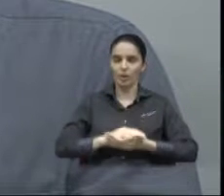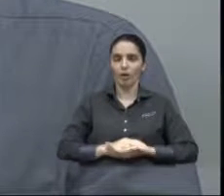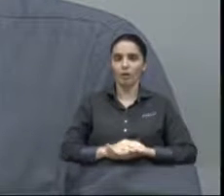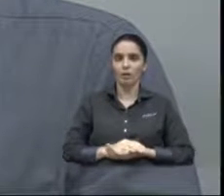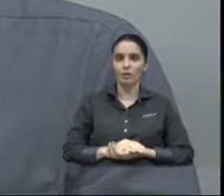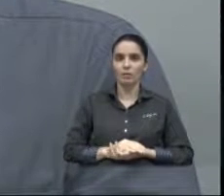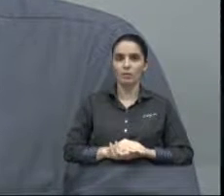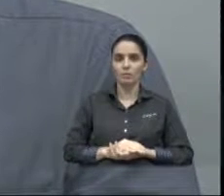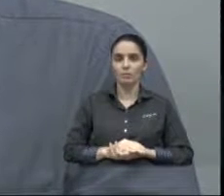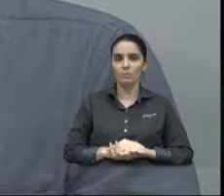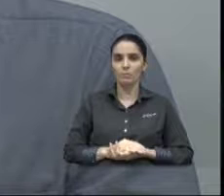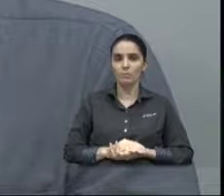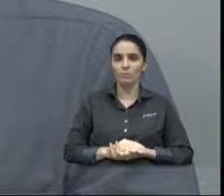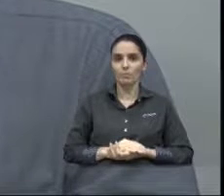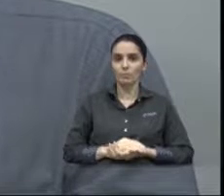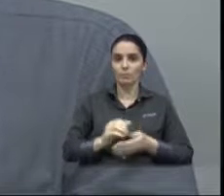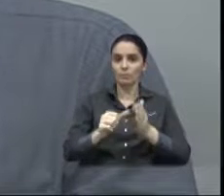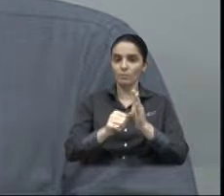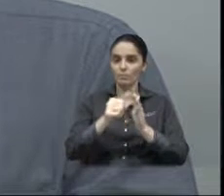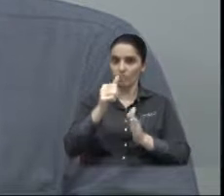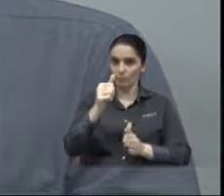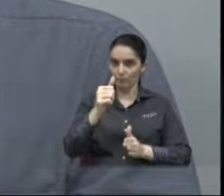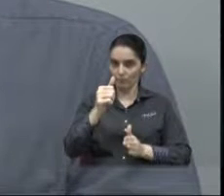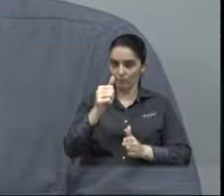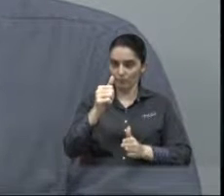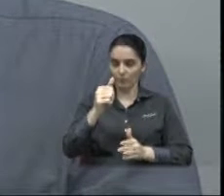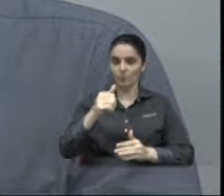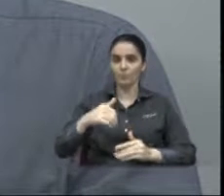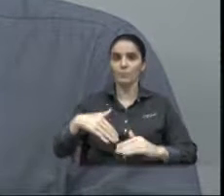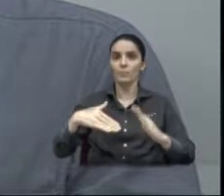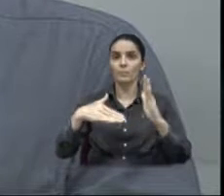Inicialmente, cumpre levar em consideração que a última